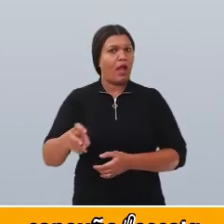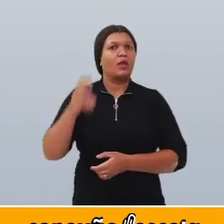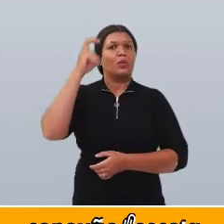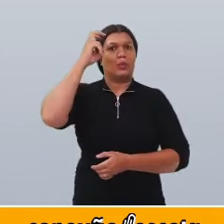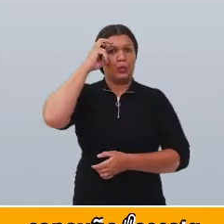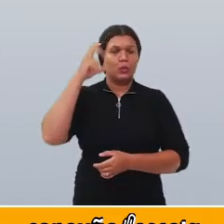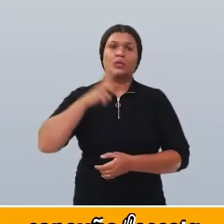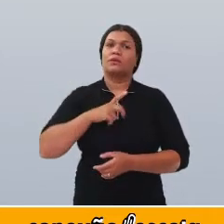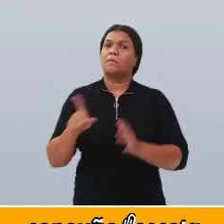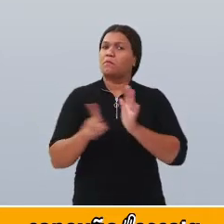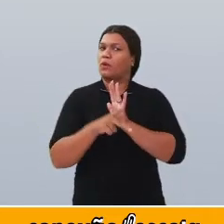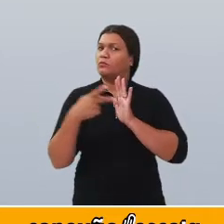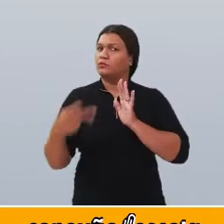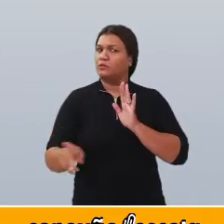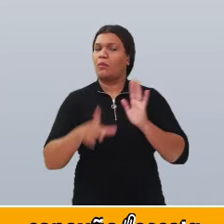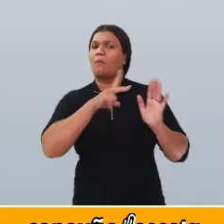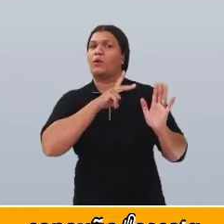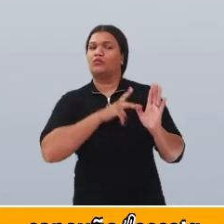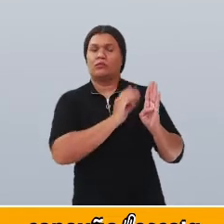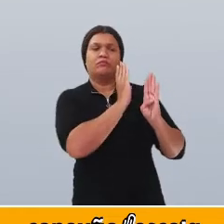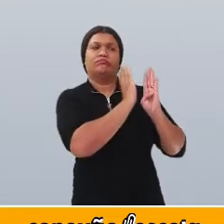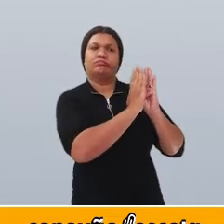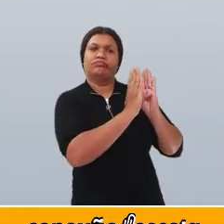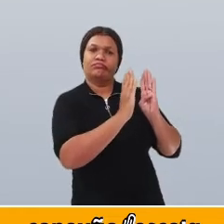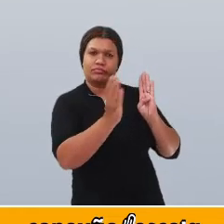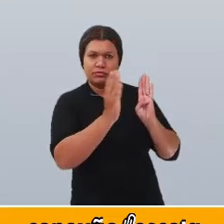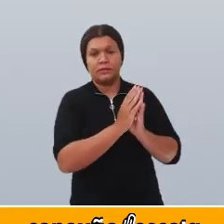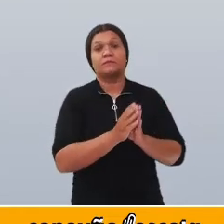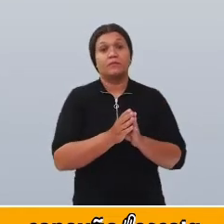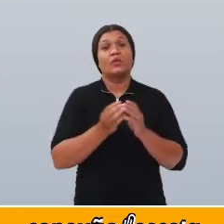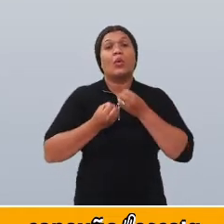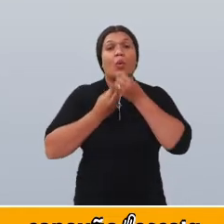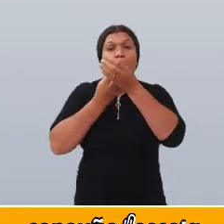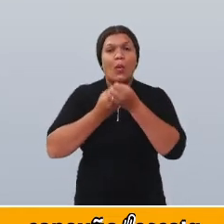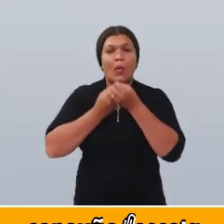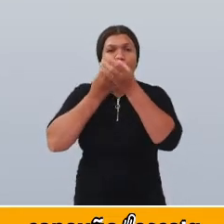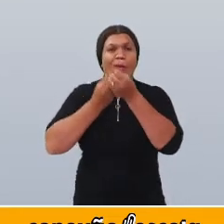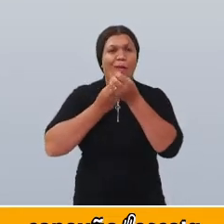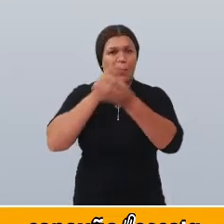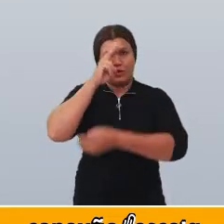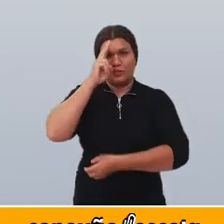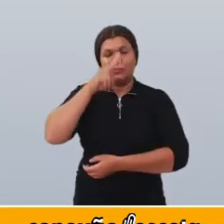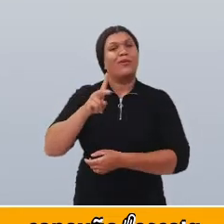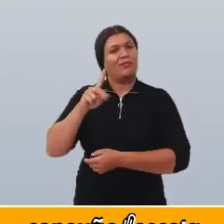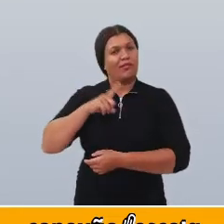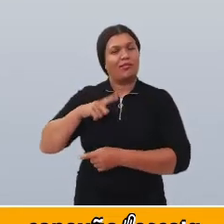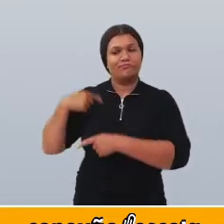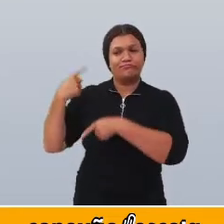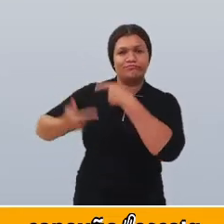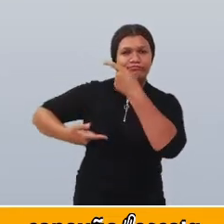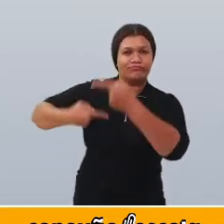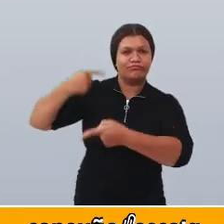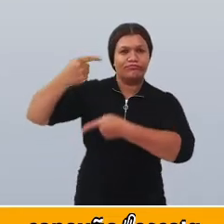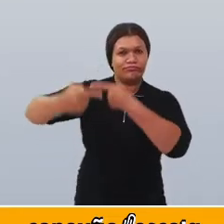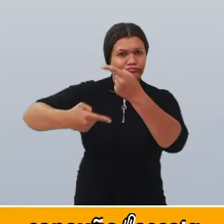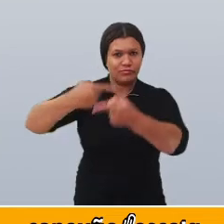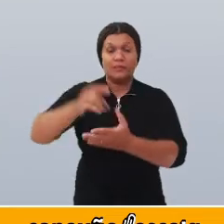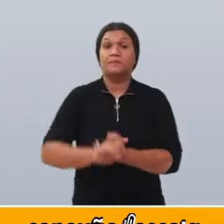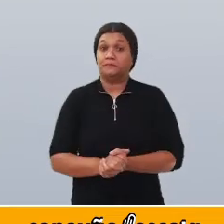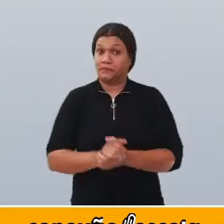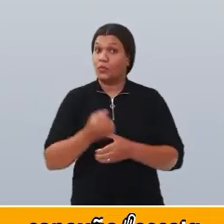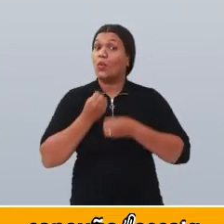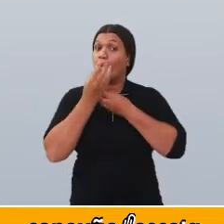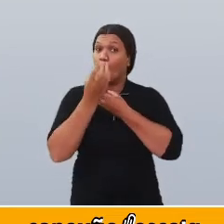possui seu acervo particular de narrativas que são transmitidas ao longo do tempo. Os contos